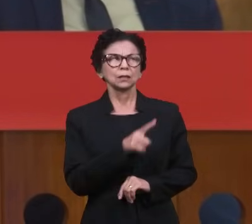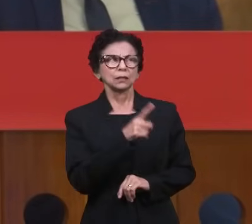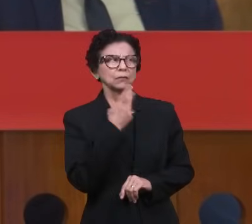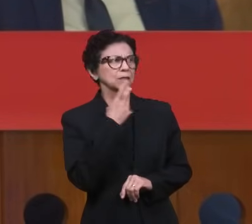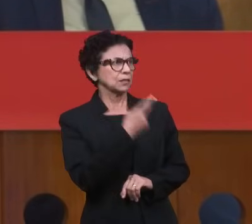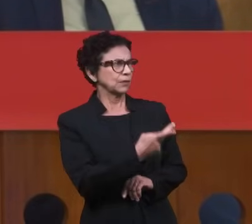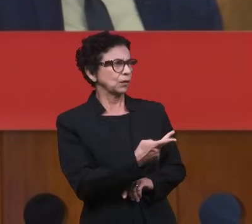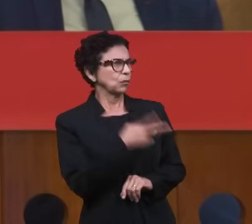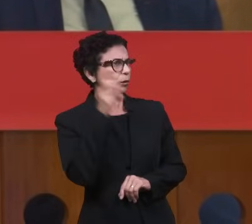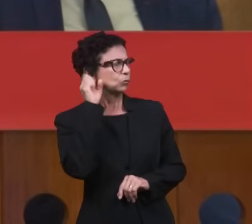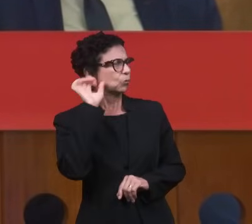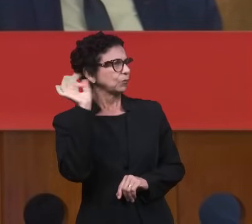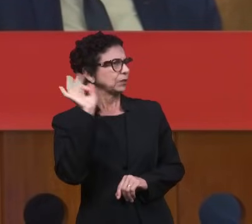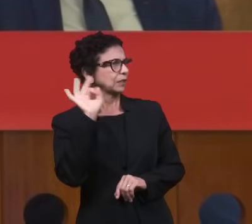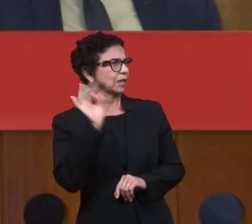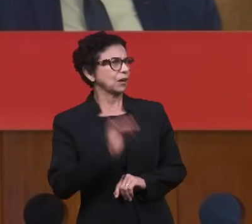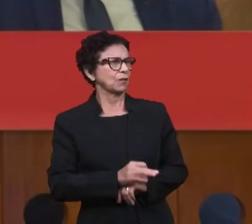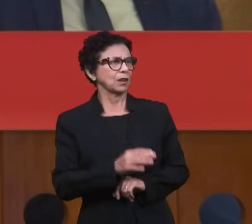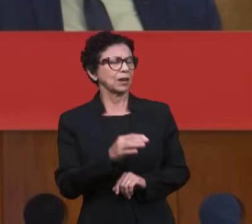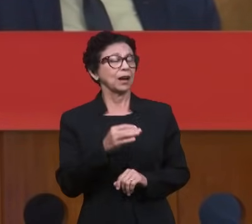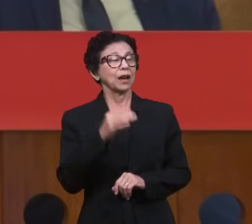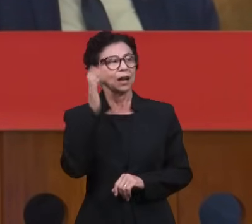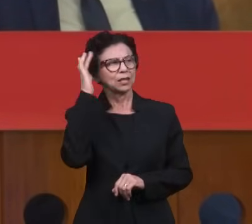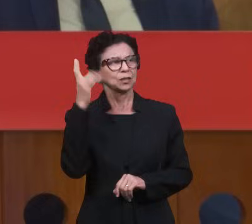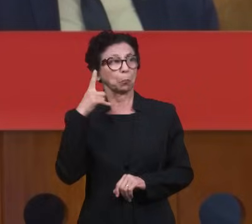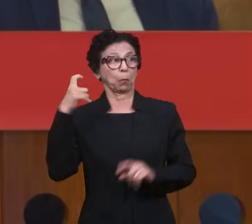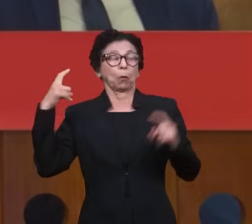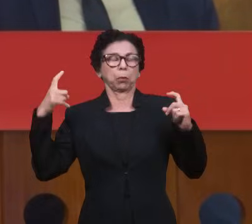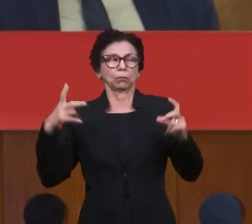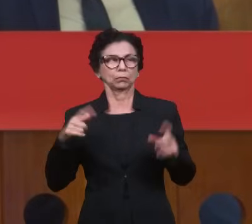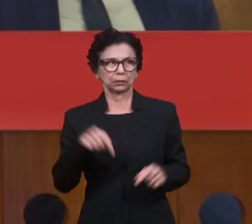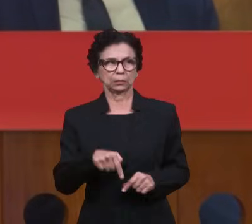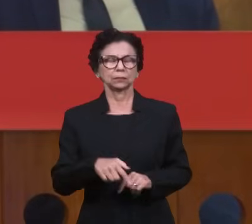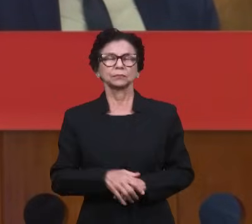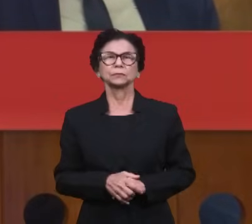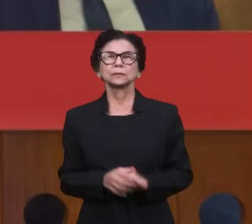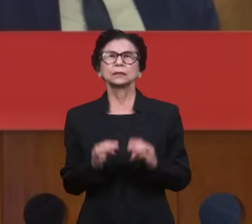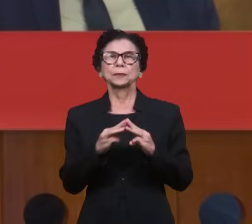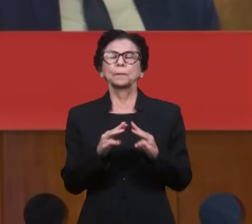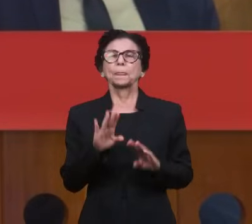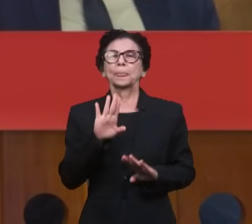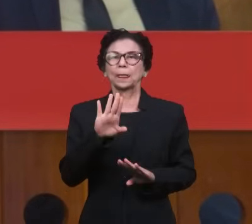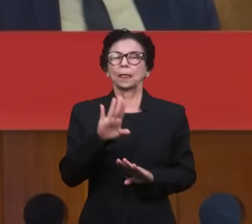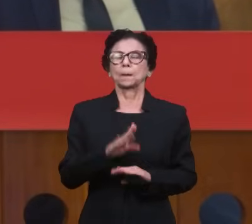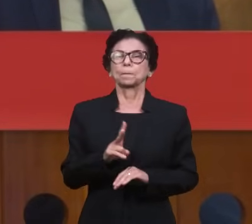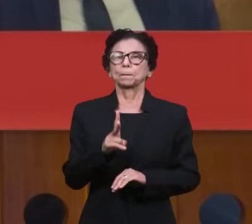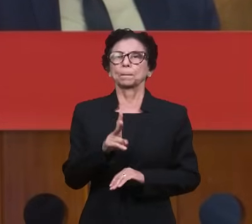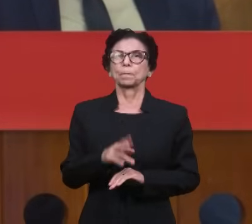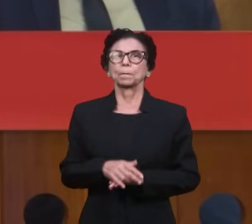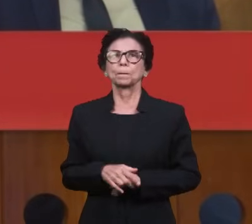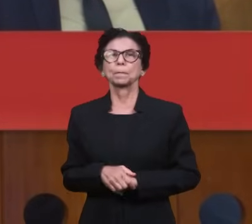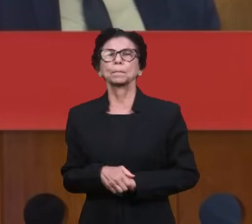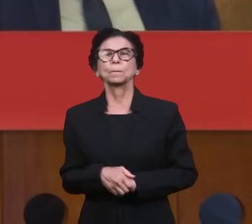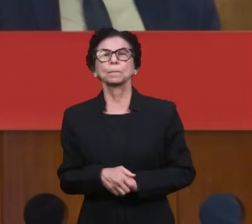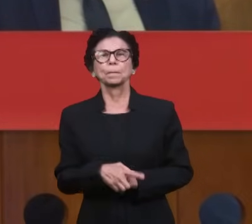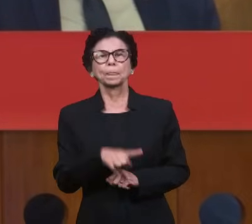daquela bomba aí. Olha aqui, vamos parar aqui para dizer o seguinte: o